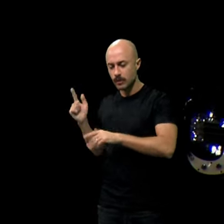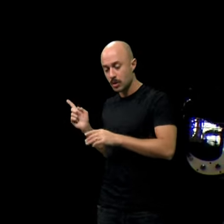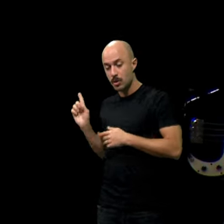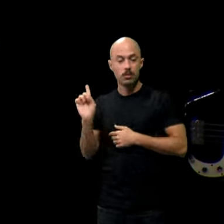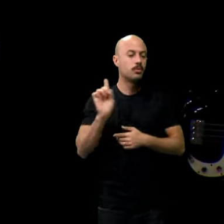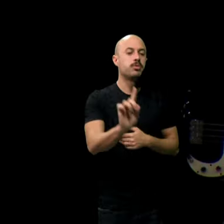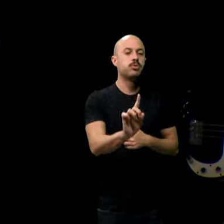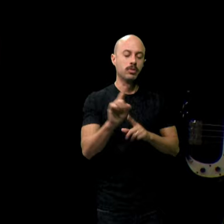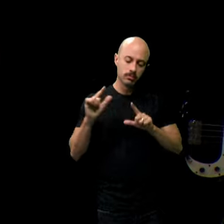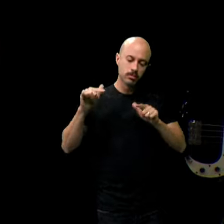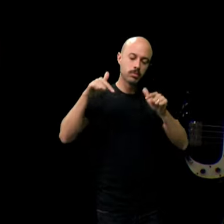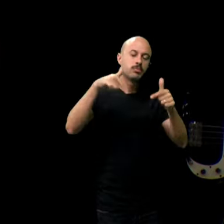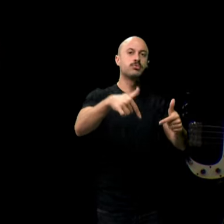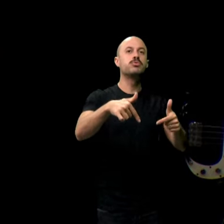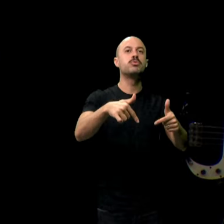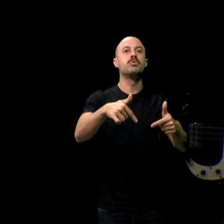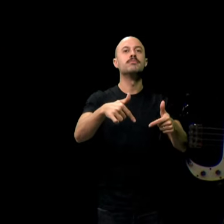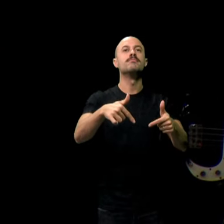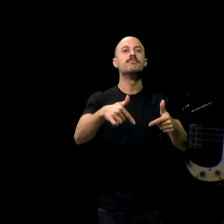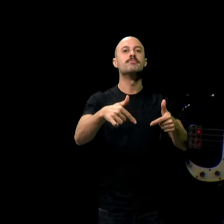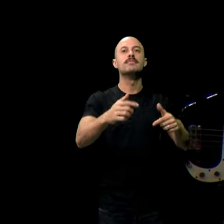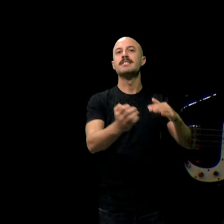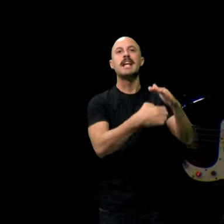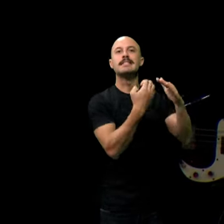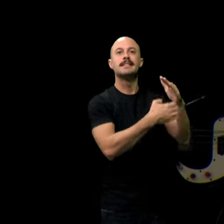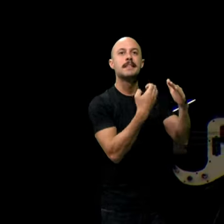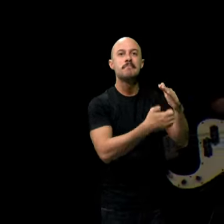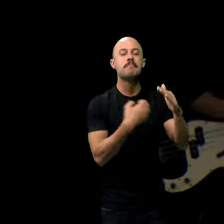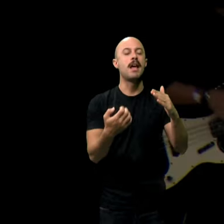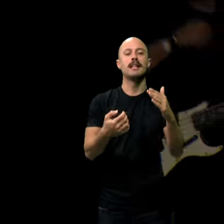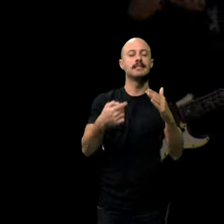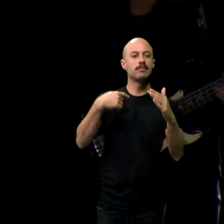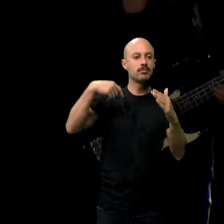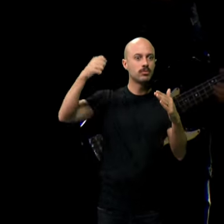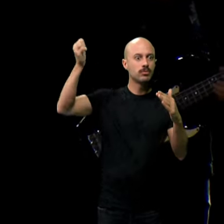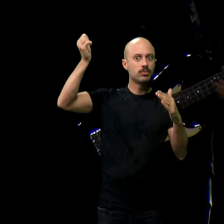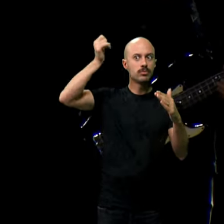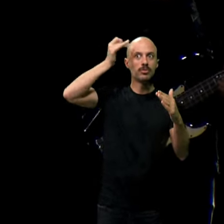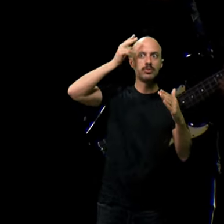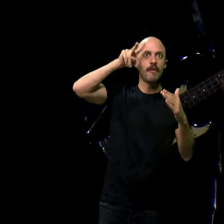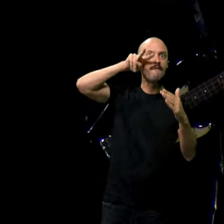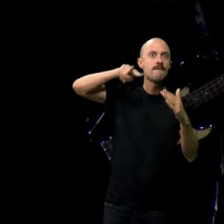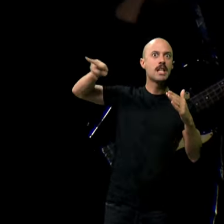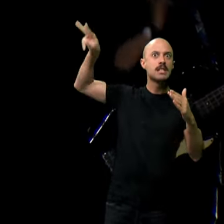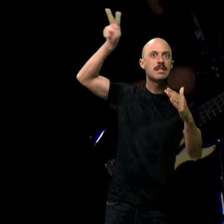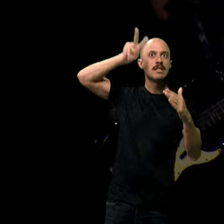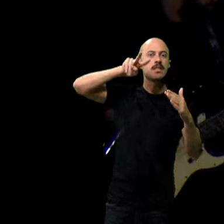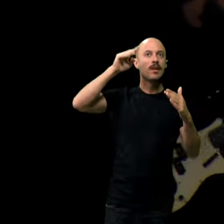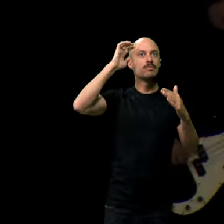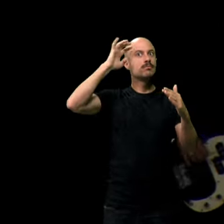nela, você começa a ver as coisas espirituais. Descem as visões, descem os milagres de Deus.